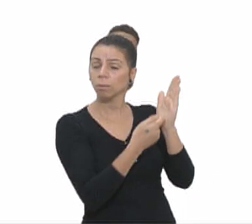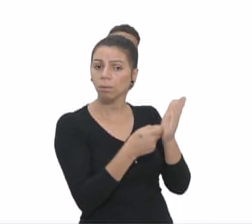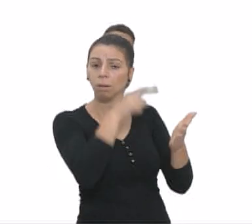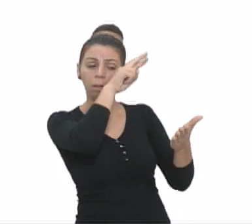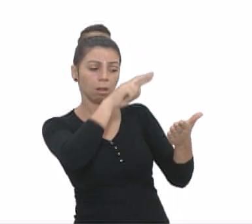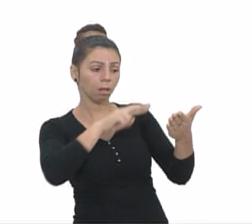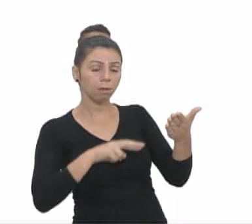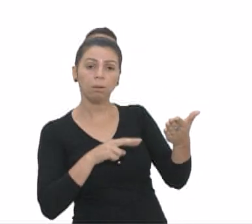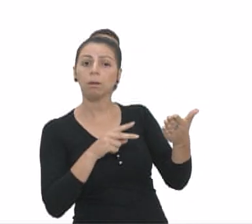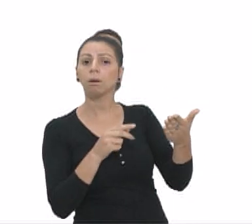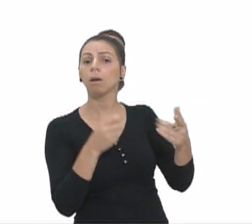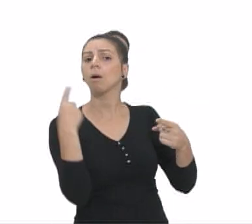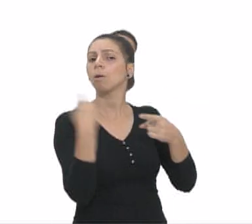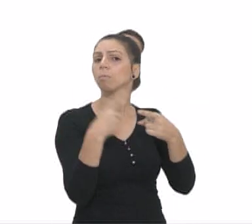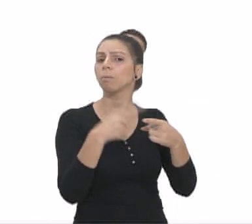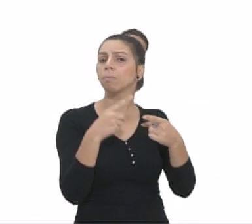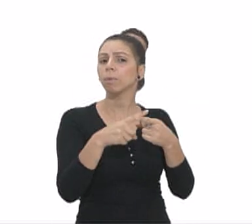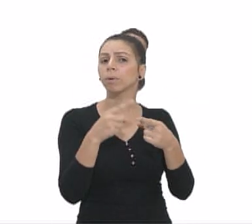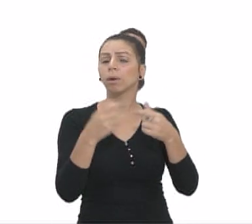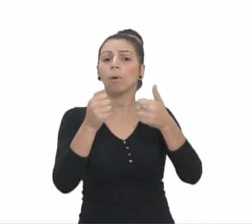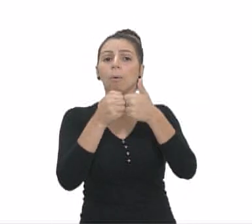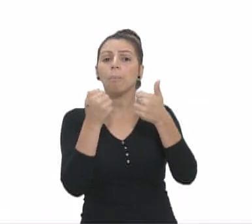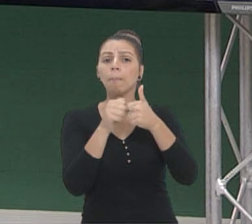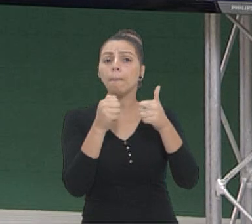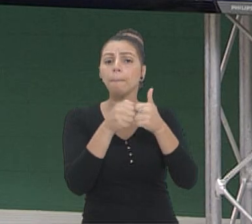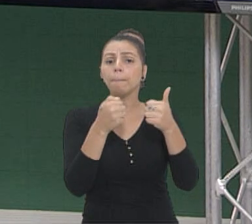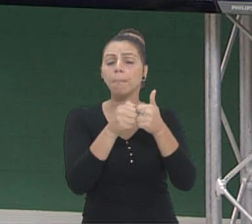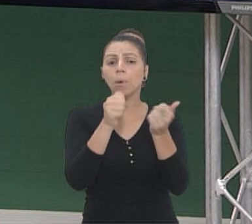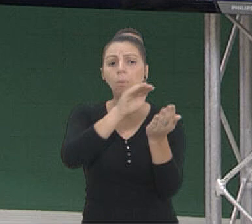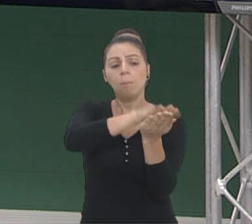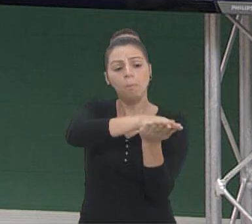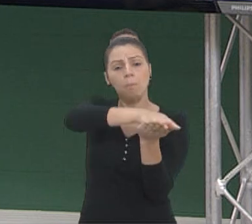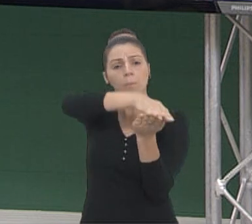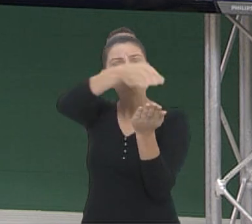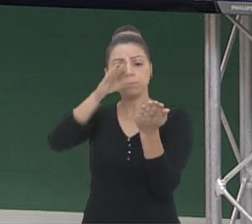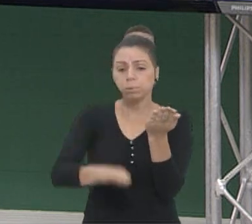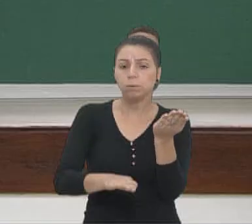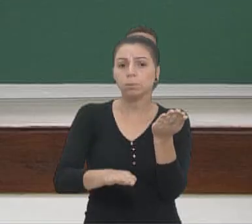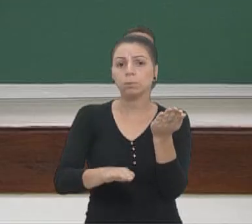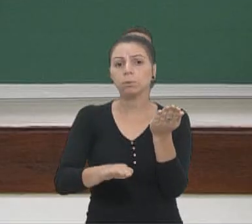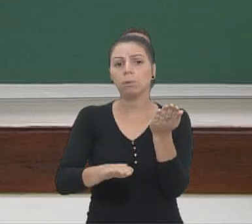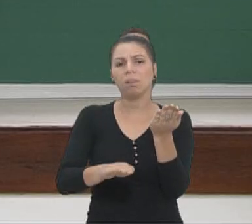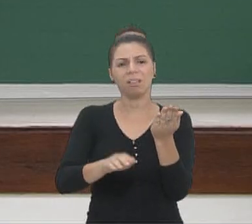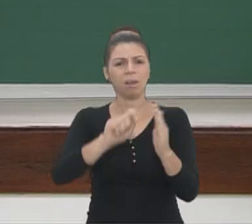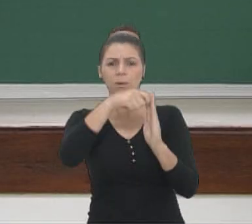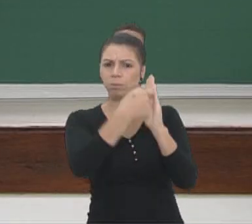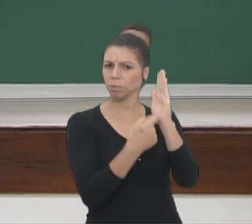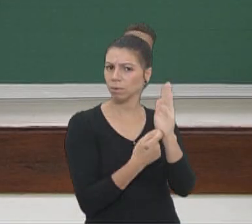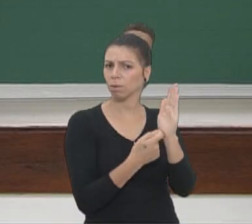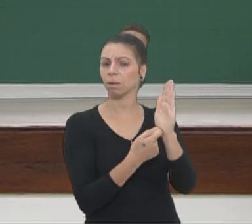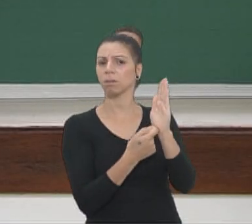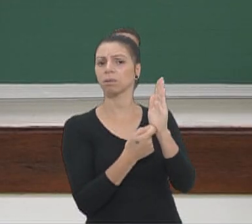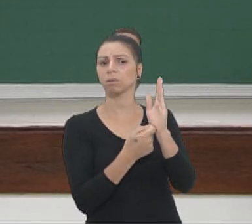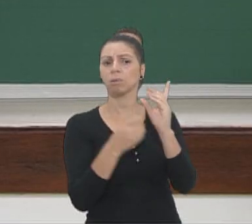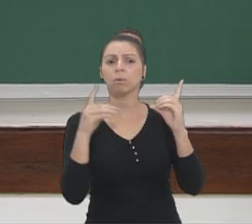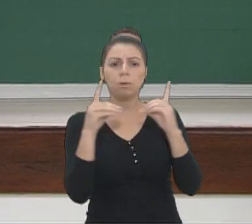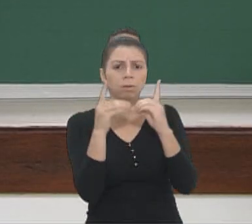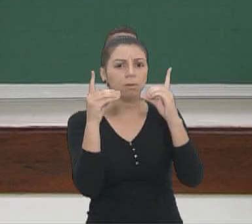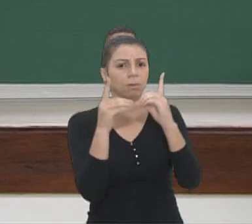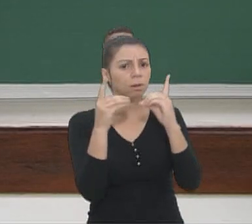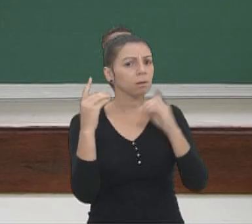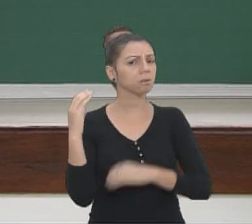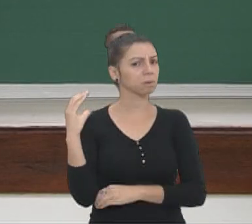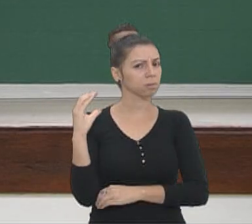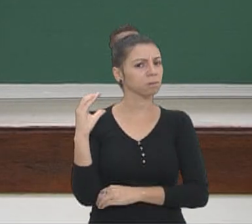que a torrada cai de ponta cabeça, se enquadra nesse perfil? É um texto didático científico? A gente já falou que sim.